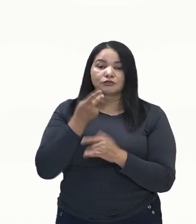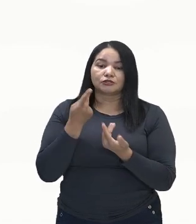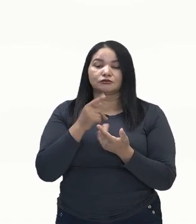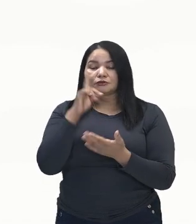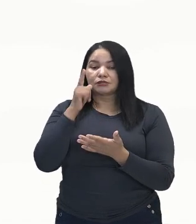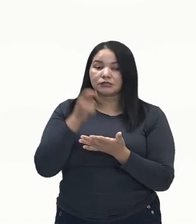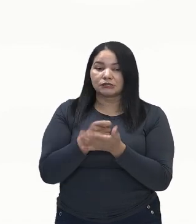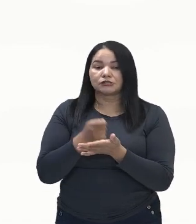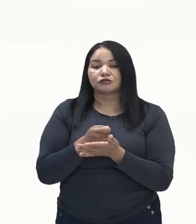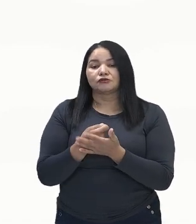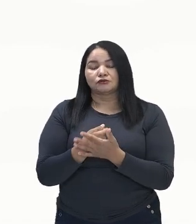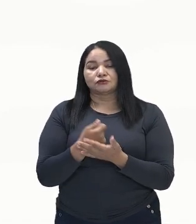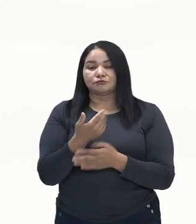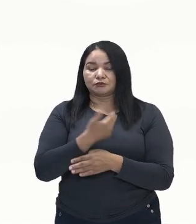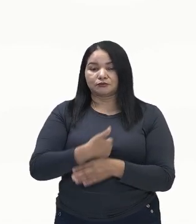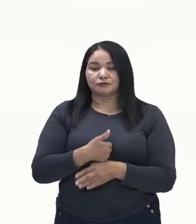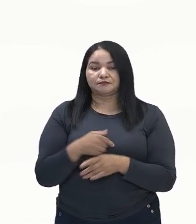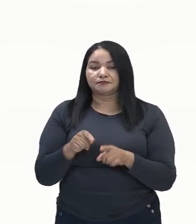Assegura também